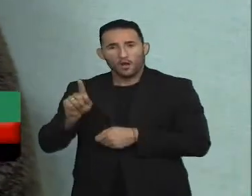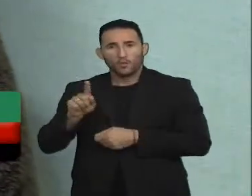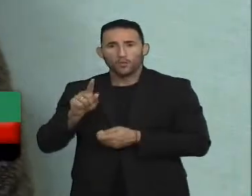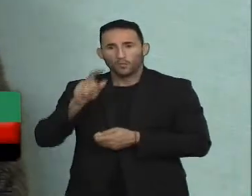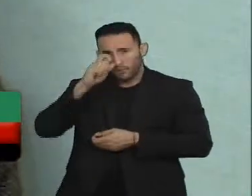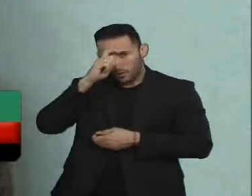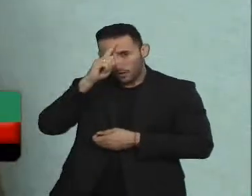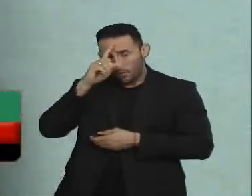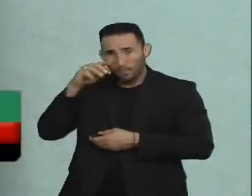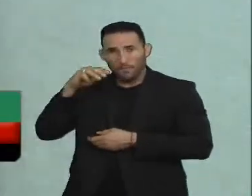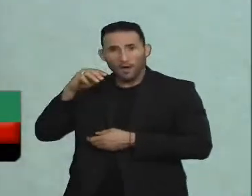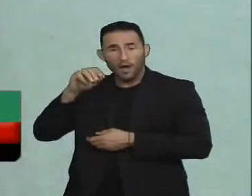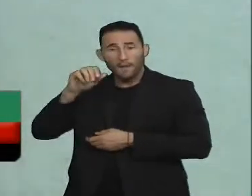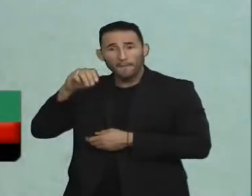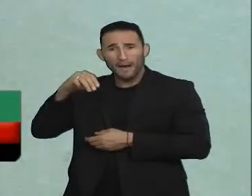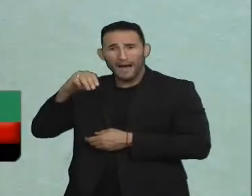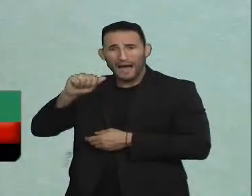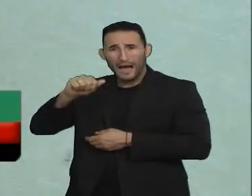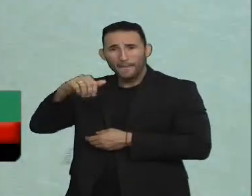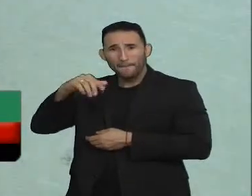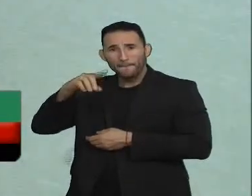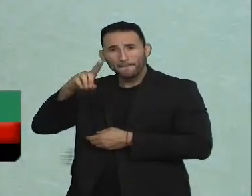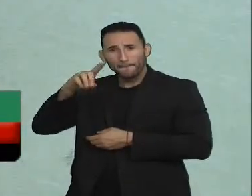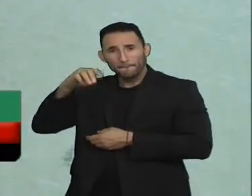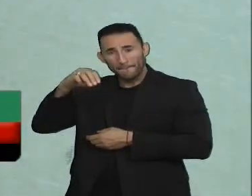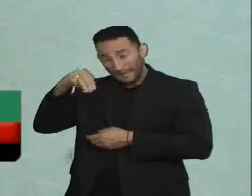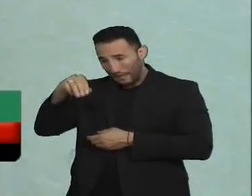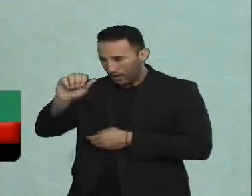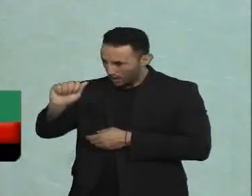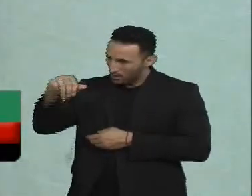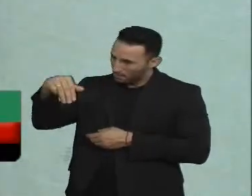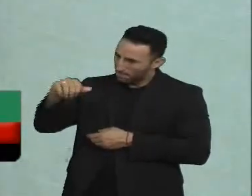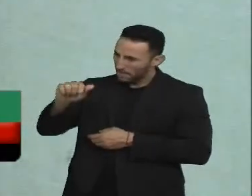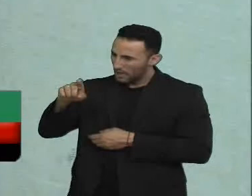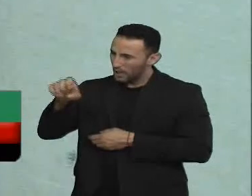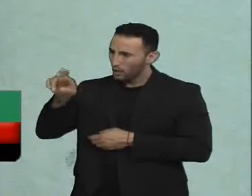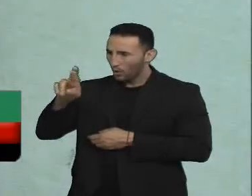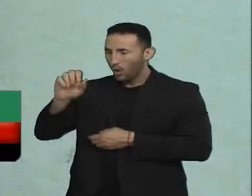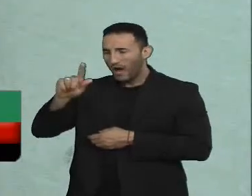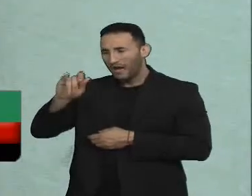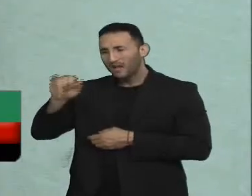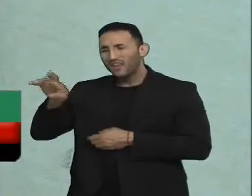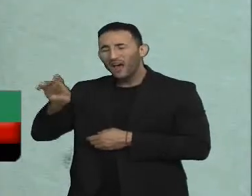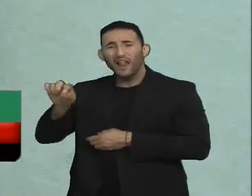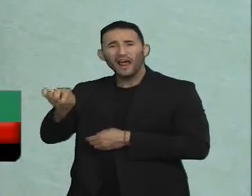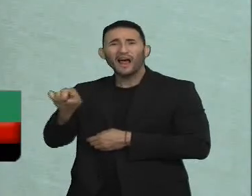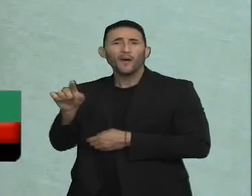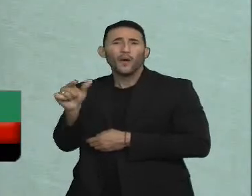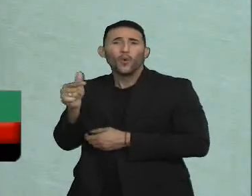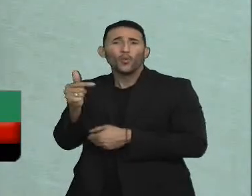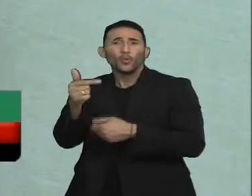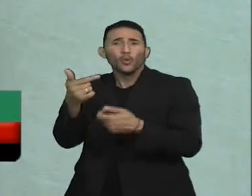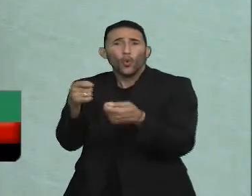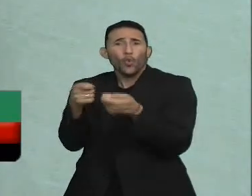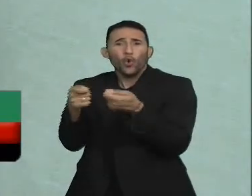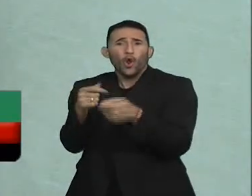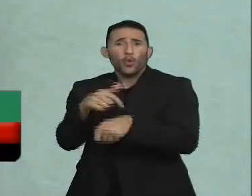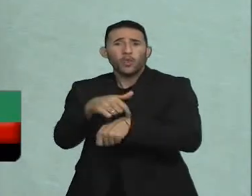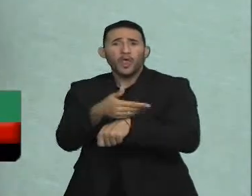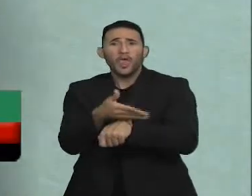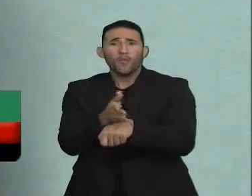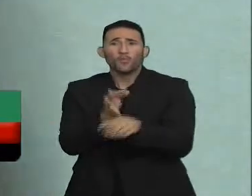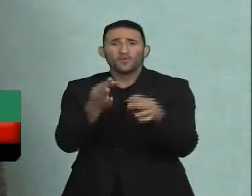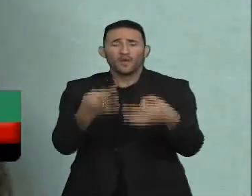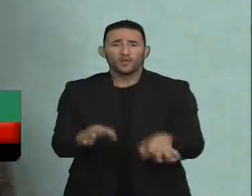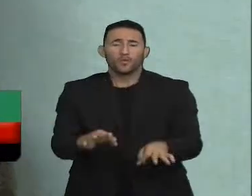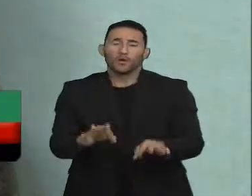Aguiar está terrível. Não gerencia o tempo dos atendimentos. Ainda bem que o meu problema